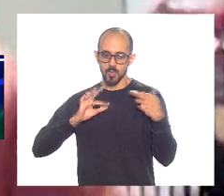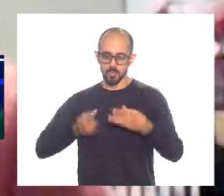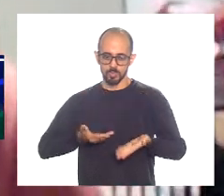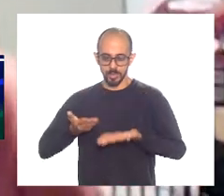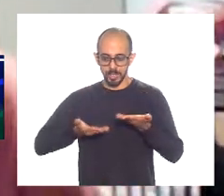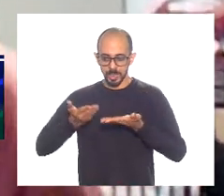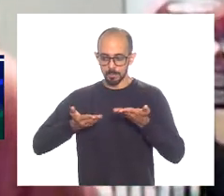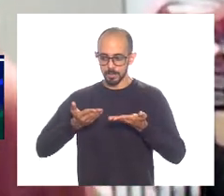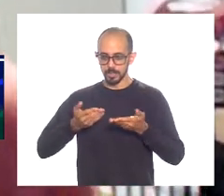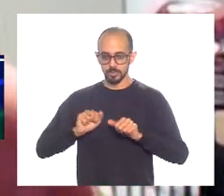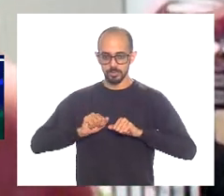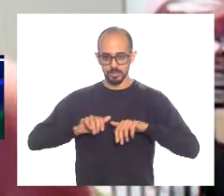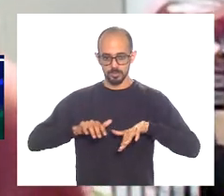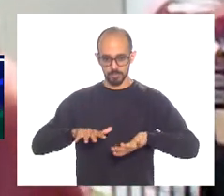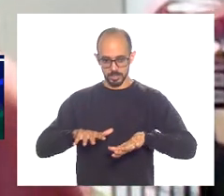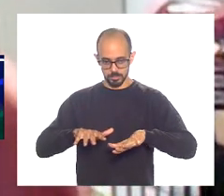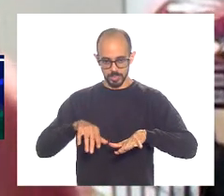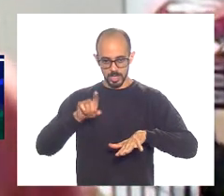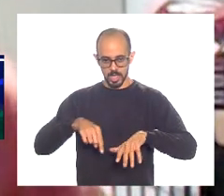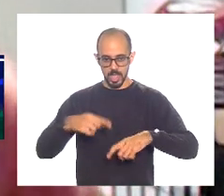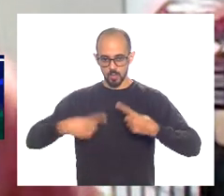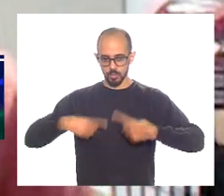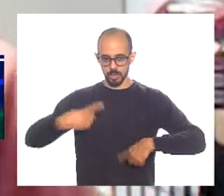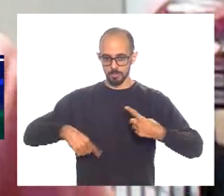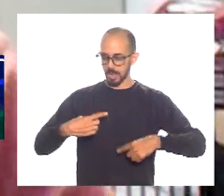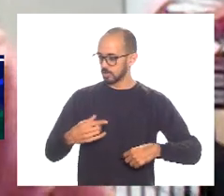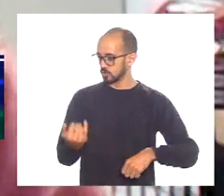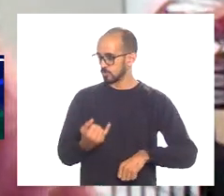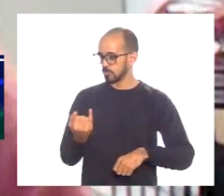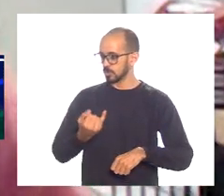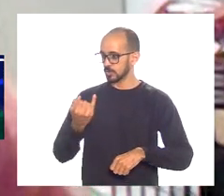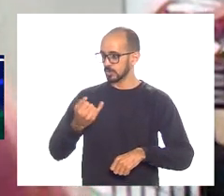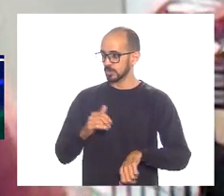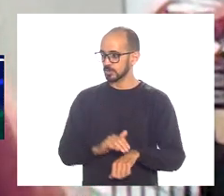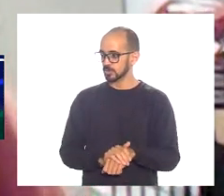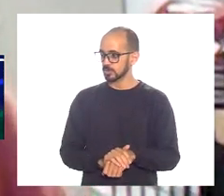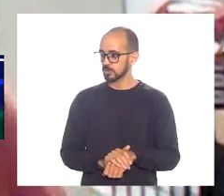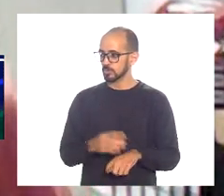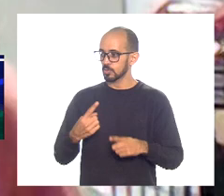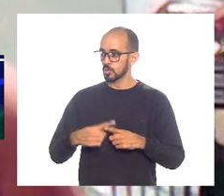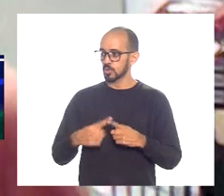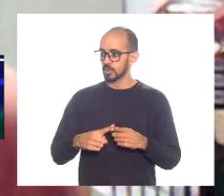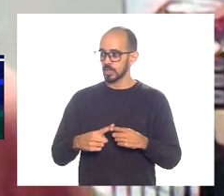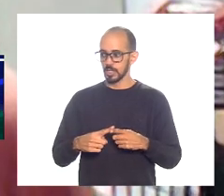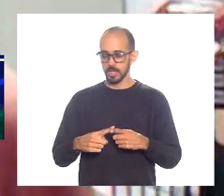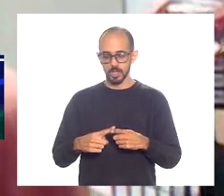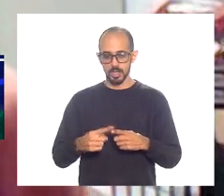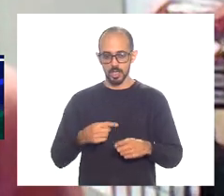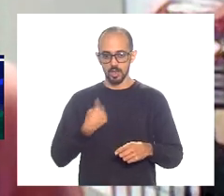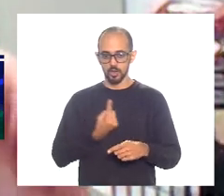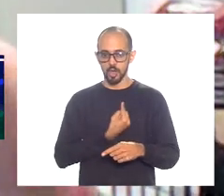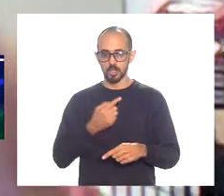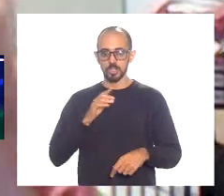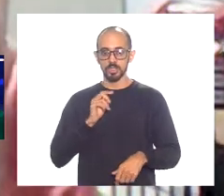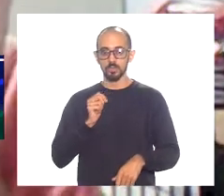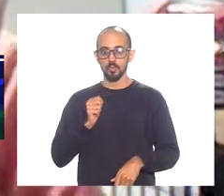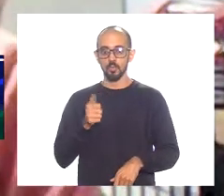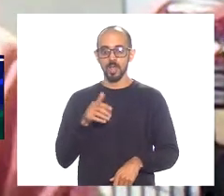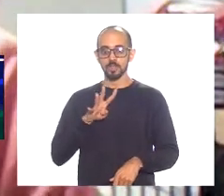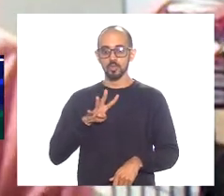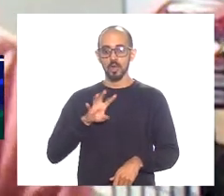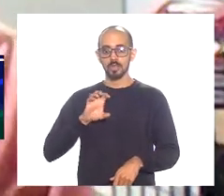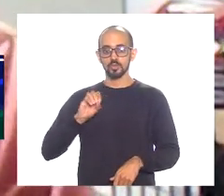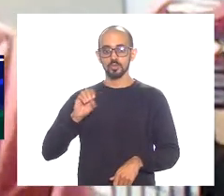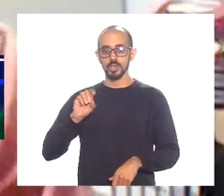pandemia. Esse é um debate muito importante, porque a gente já está batendo a casa dos 400 mil mortos no